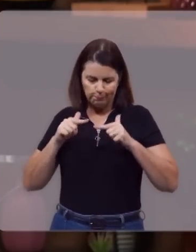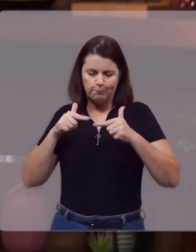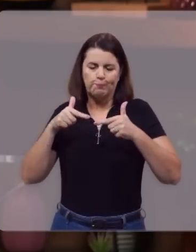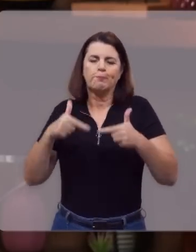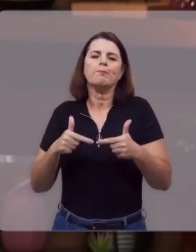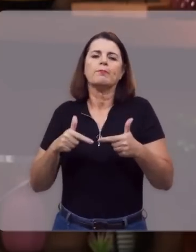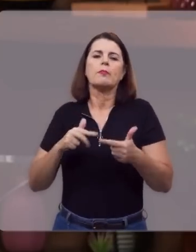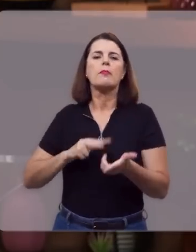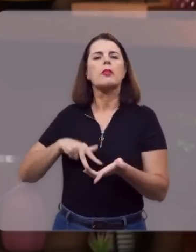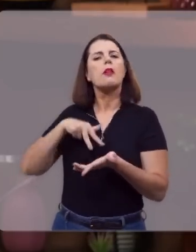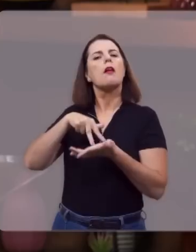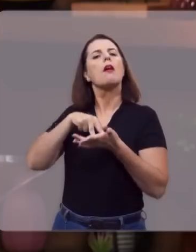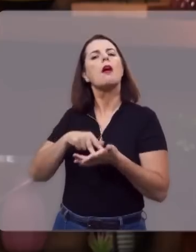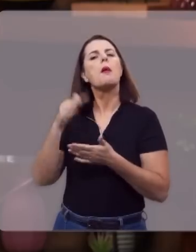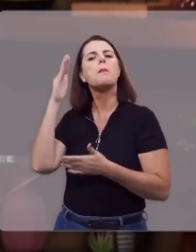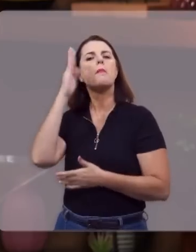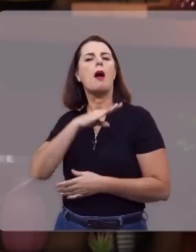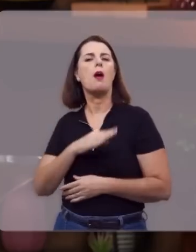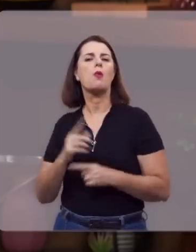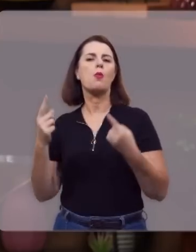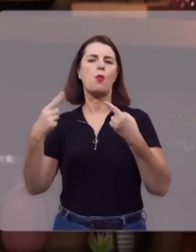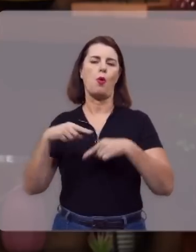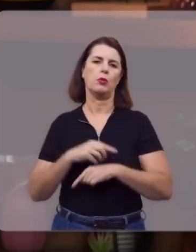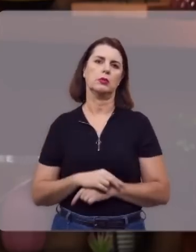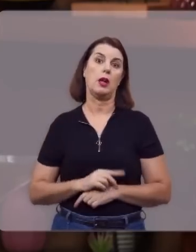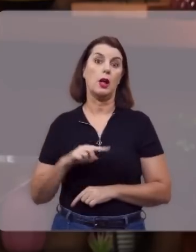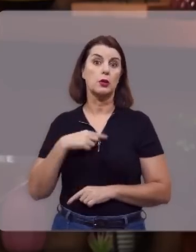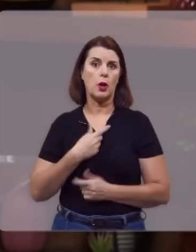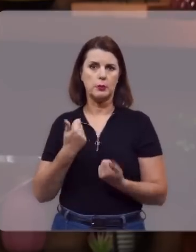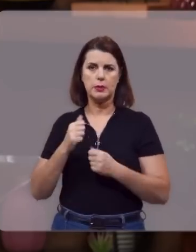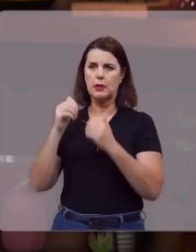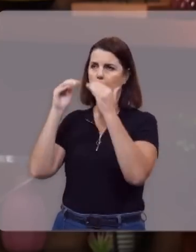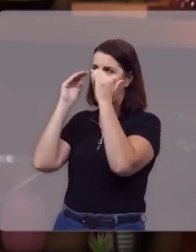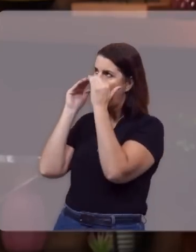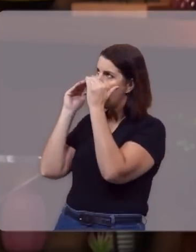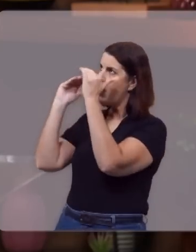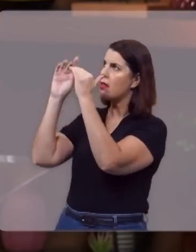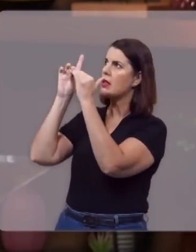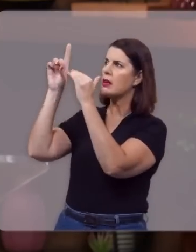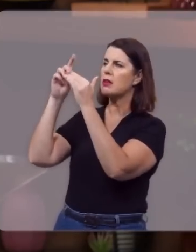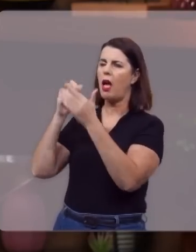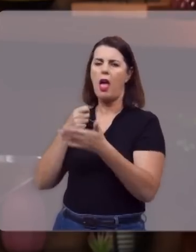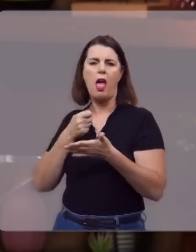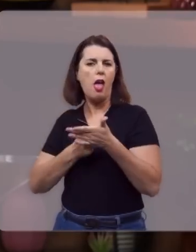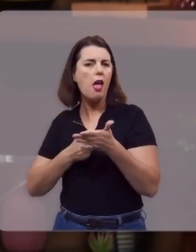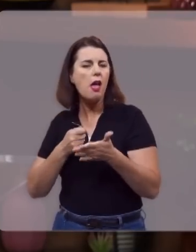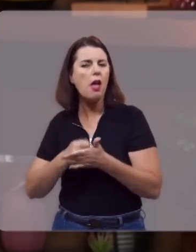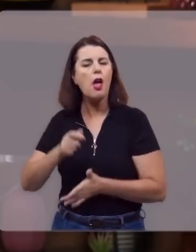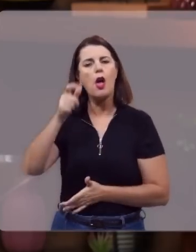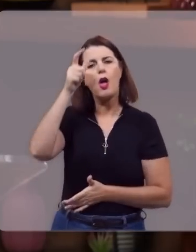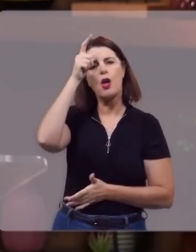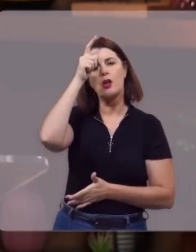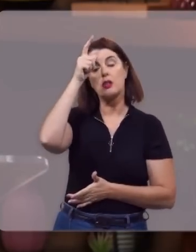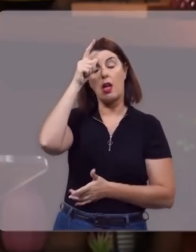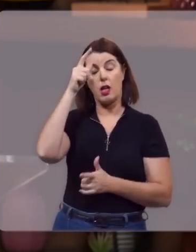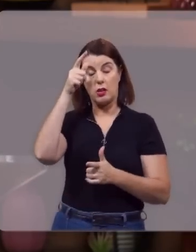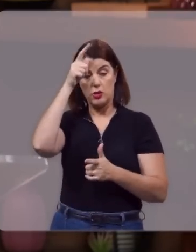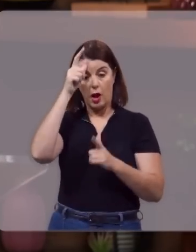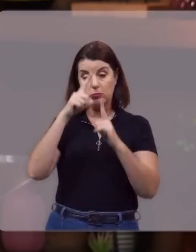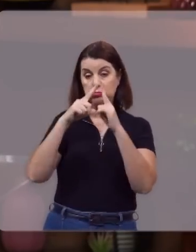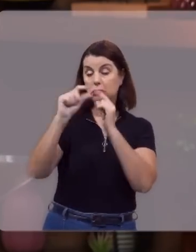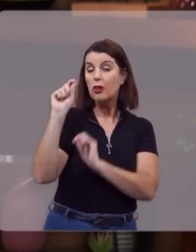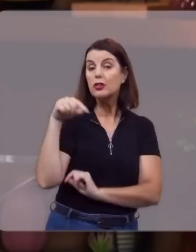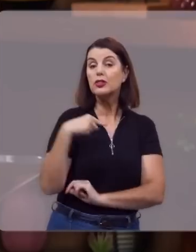resistiremos todo o mal. A Bíblia diz assim, que nós devemos temer a Deus, resistir ao diabo, e ele fugirá